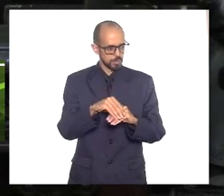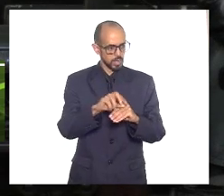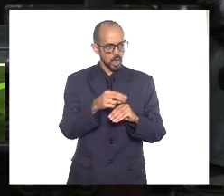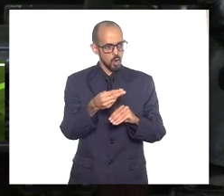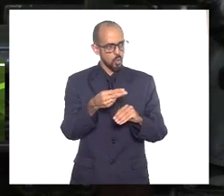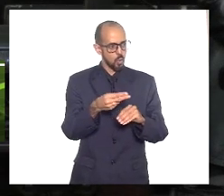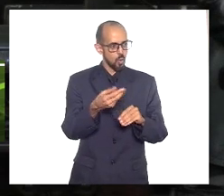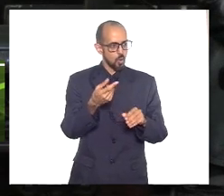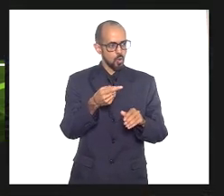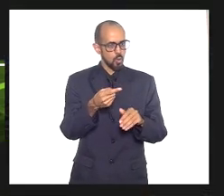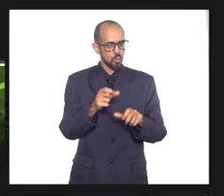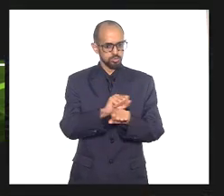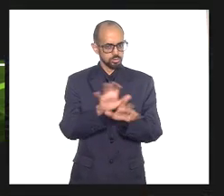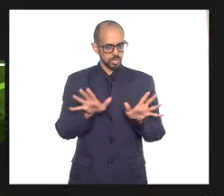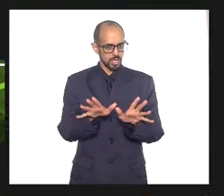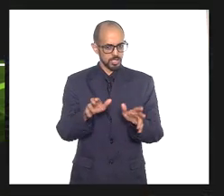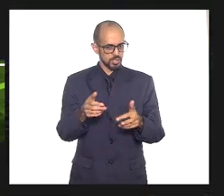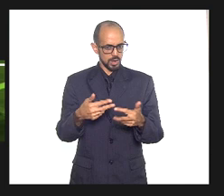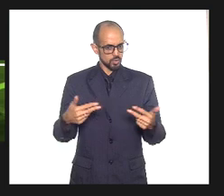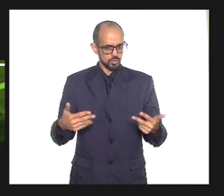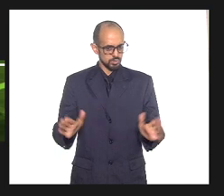ponto.